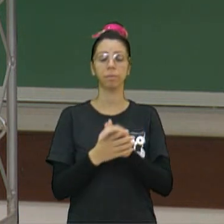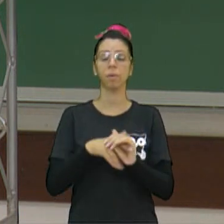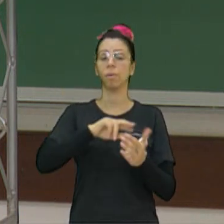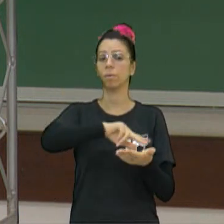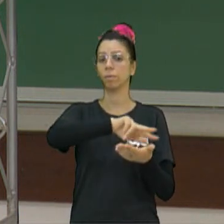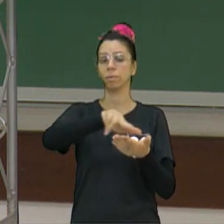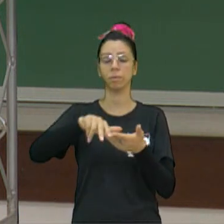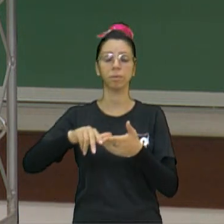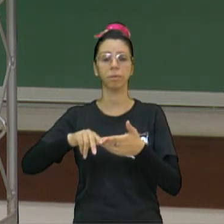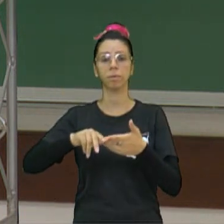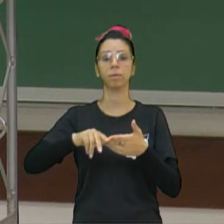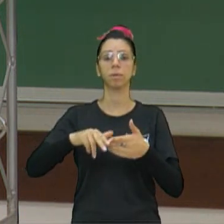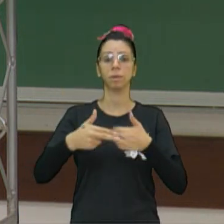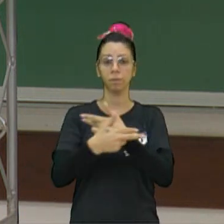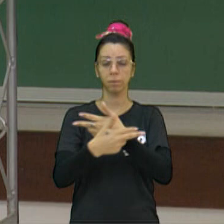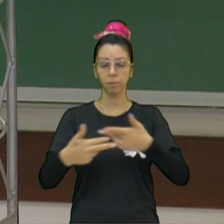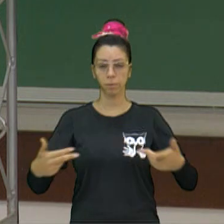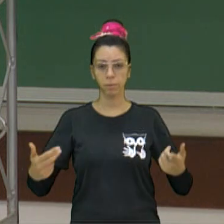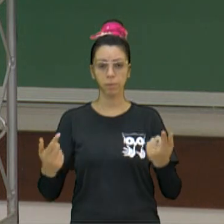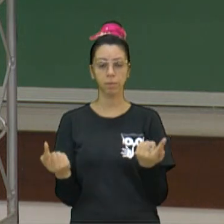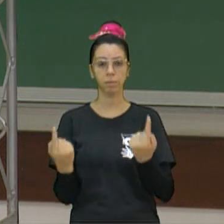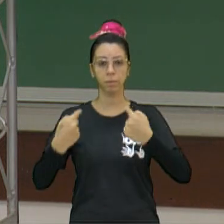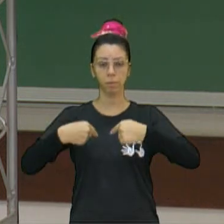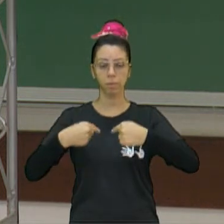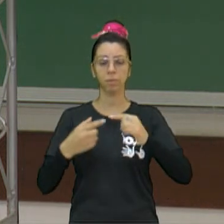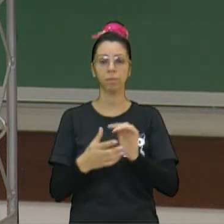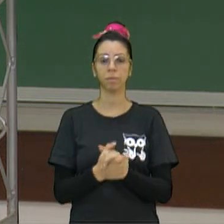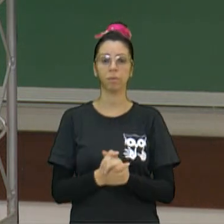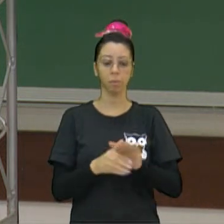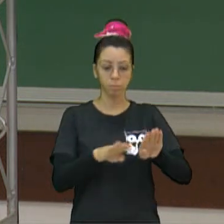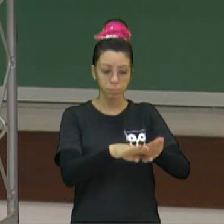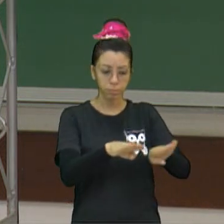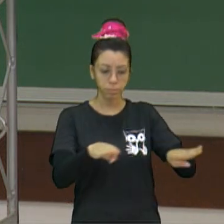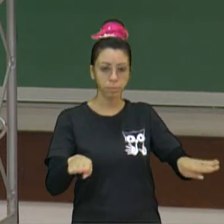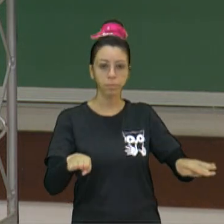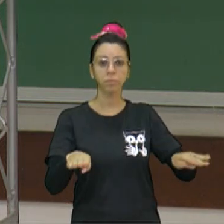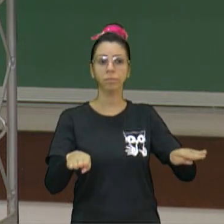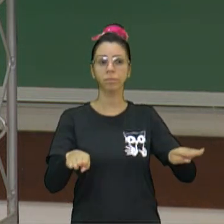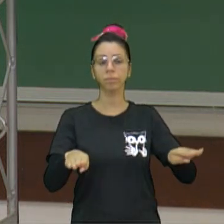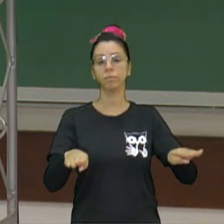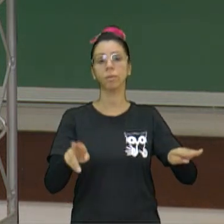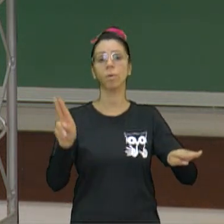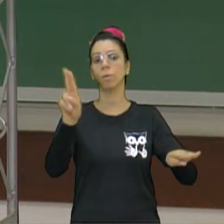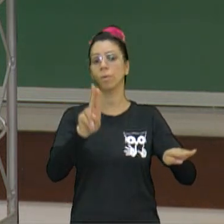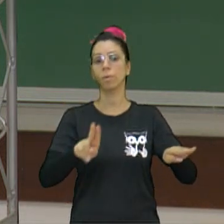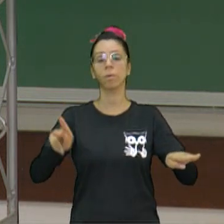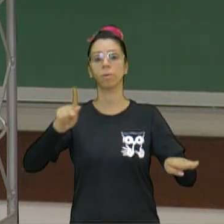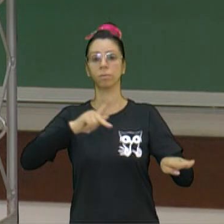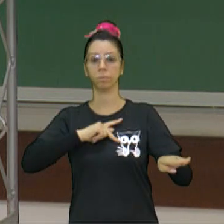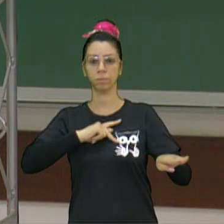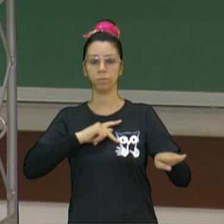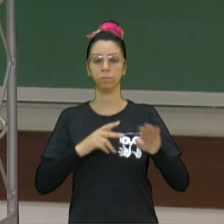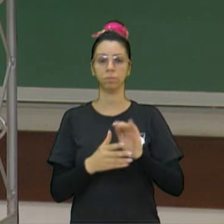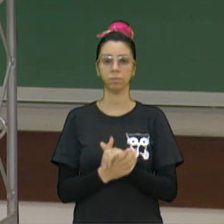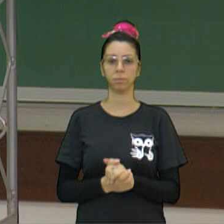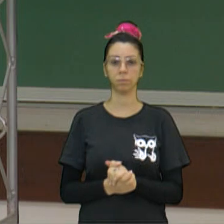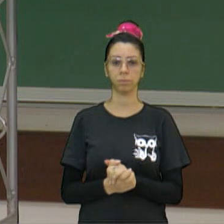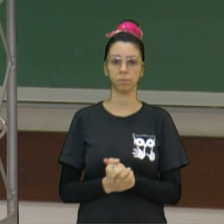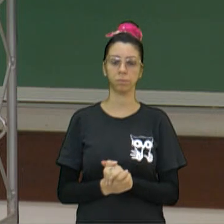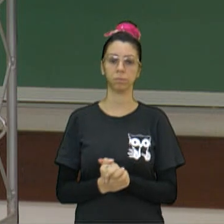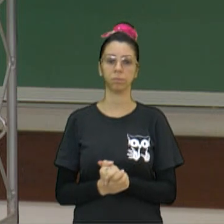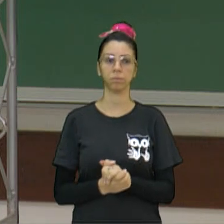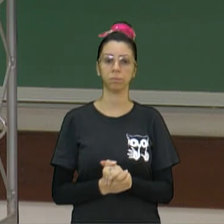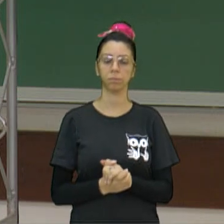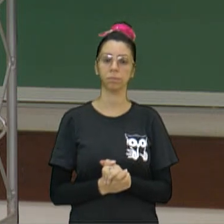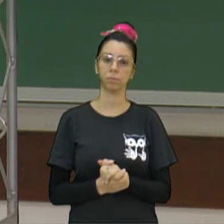maior variedade de desafios ao método. Então ele é realizado no chão, utilizando-se do próprio corpo.